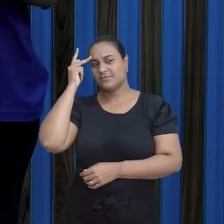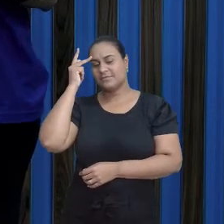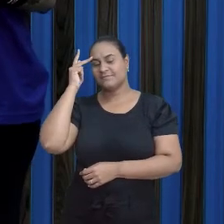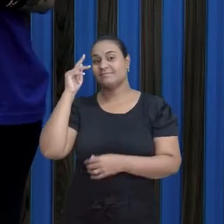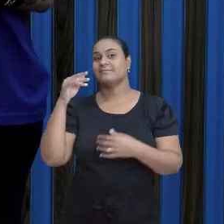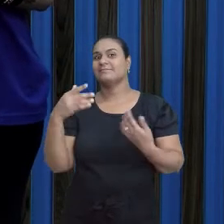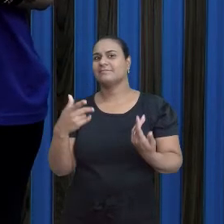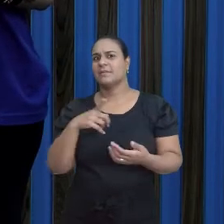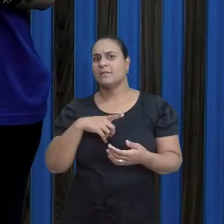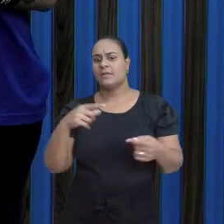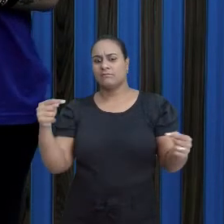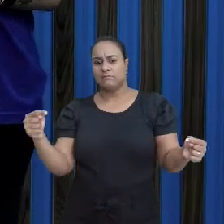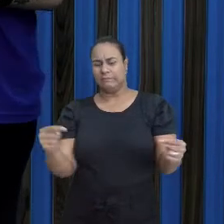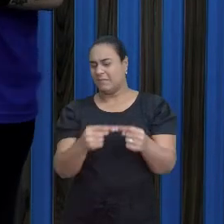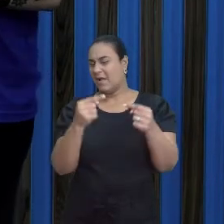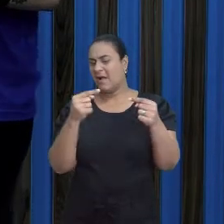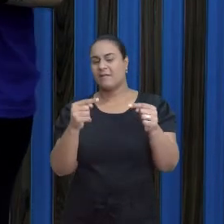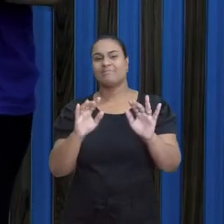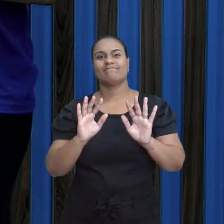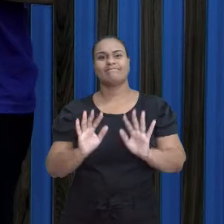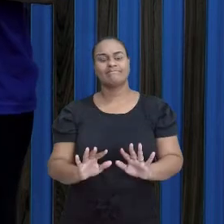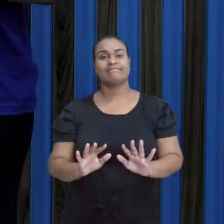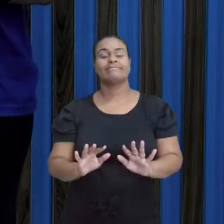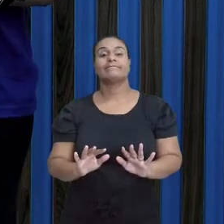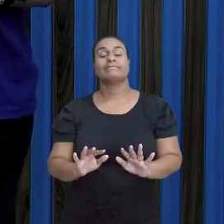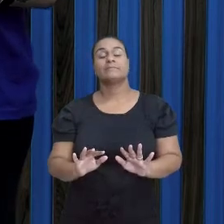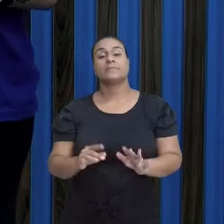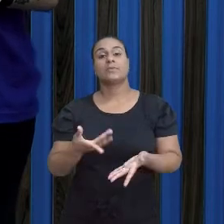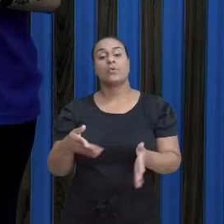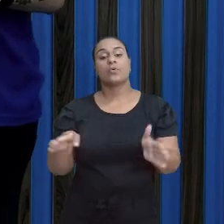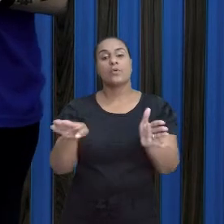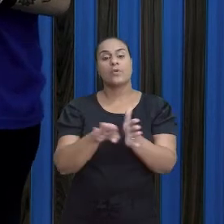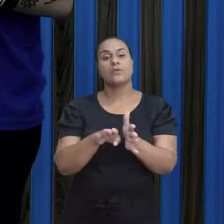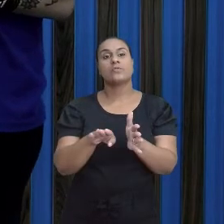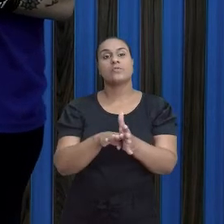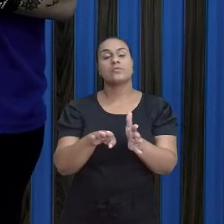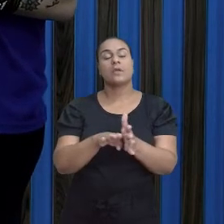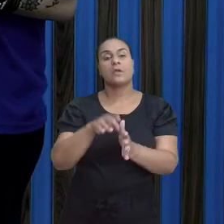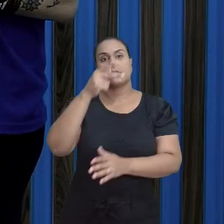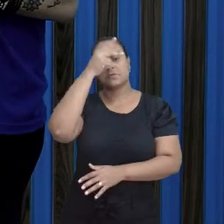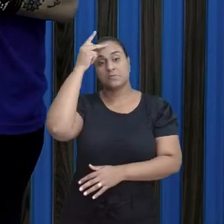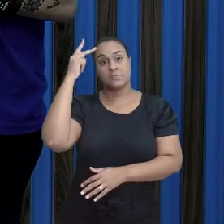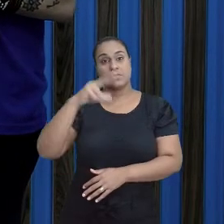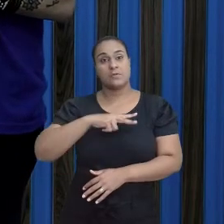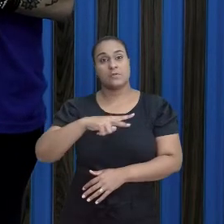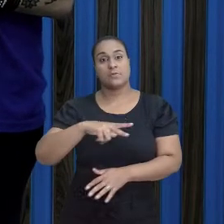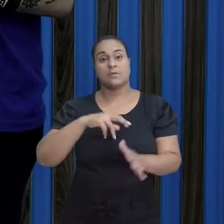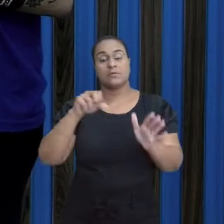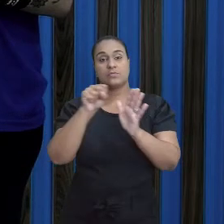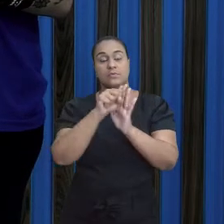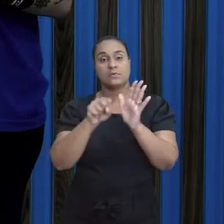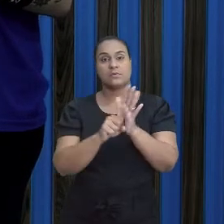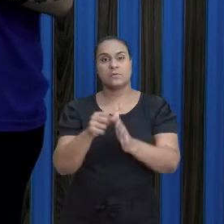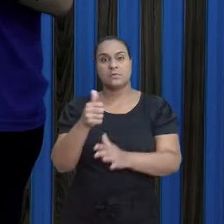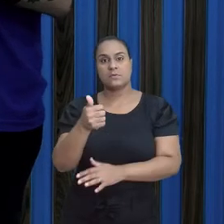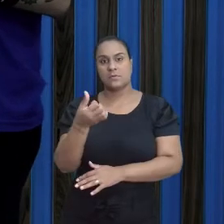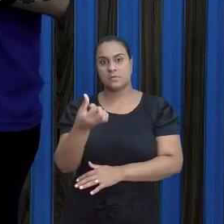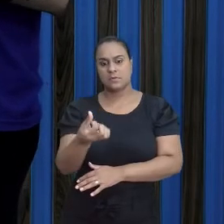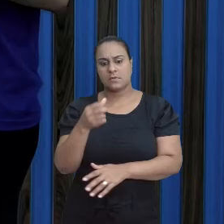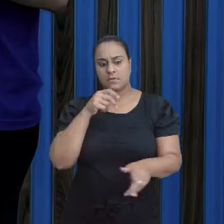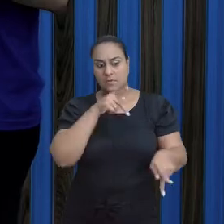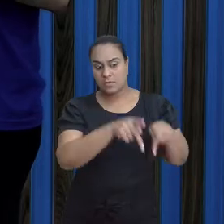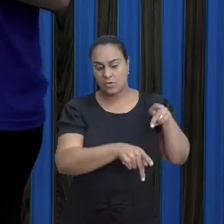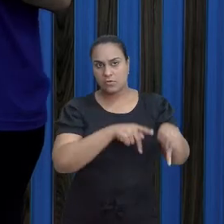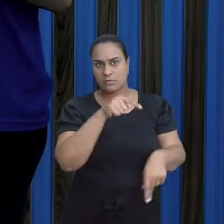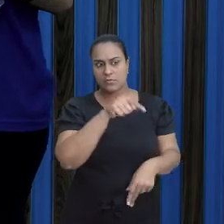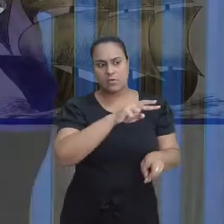esse choque cultural, certo? Então, com a chegada dos colonizadores no século XVI, esses povos tiveram os